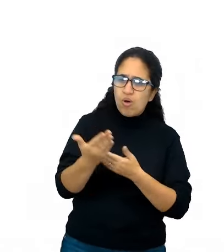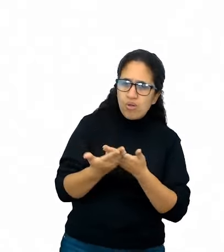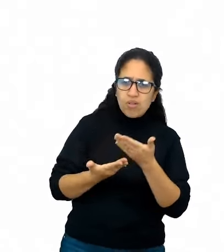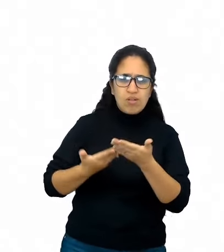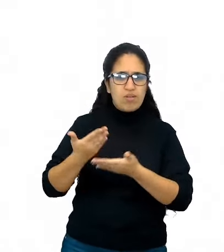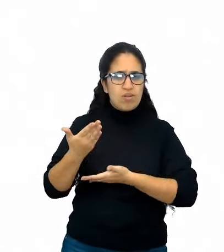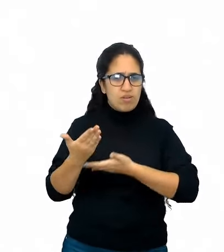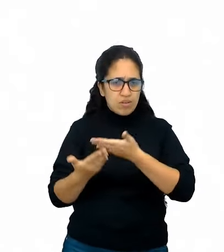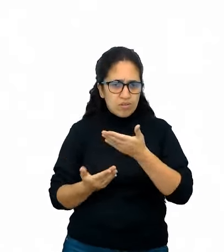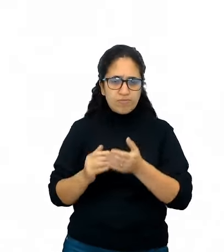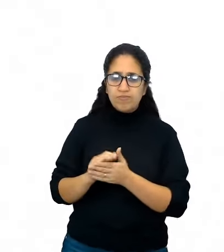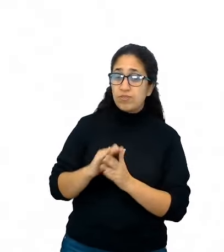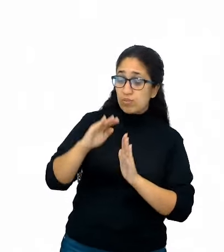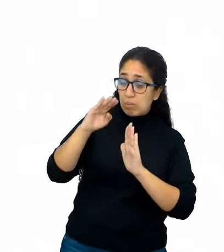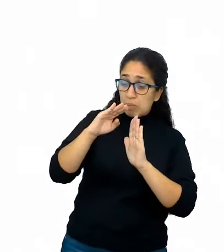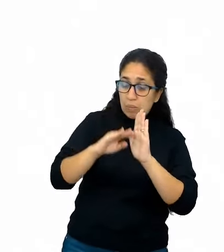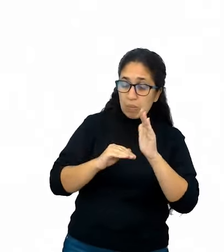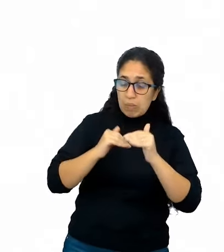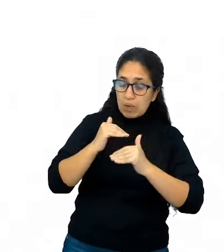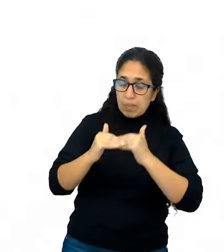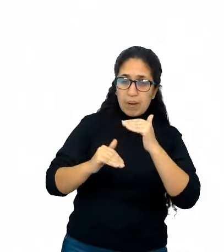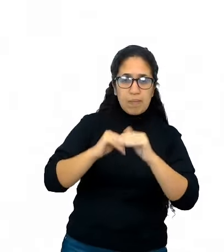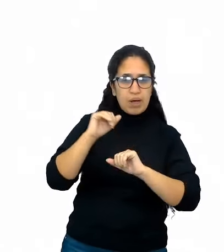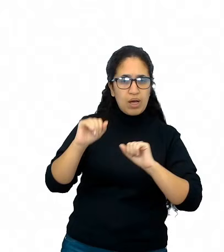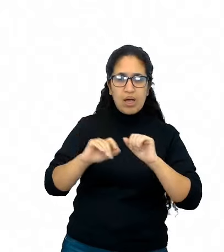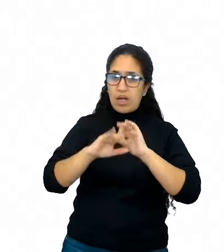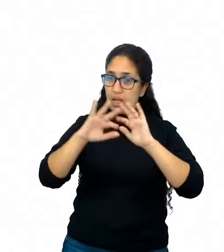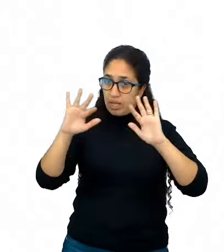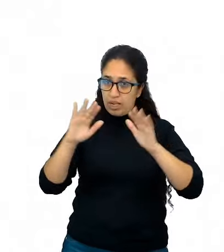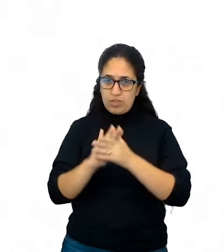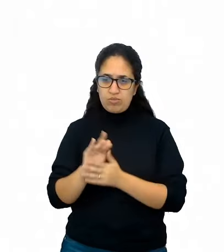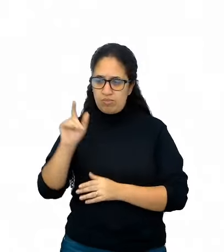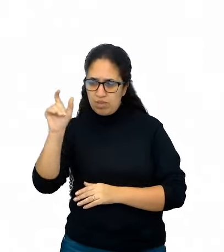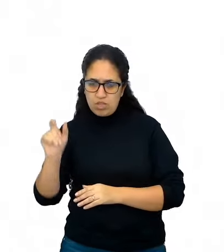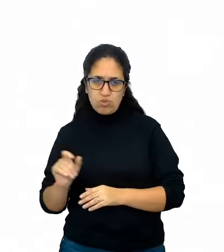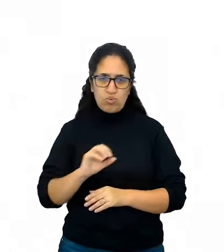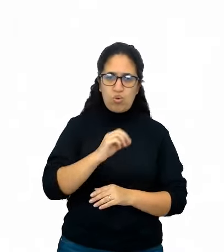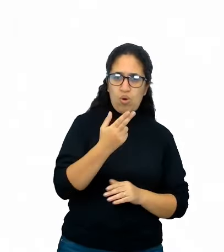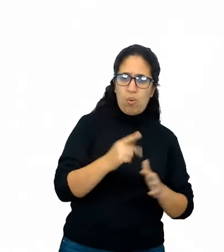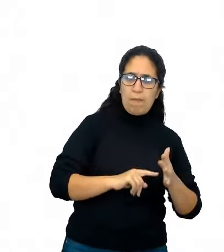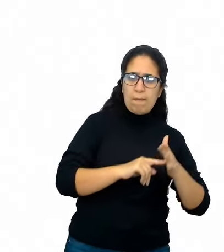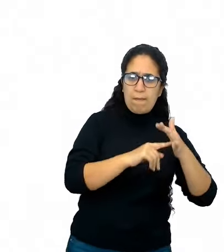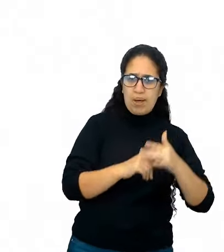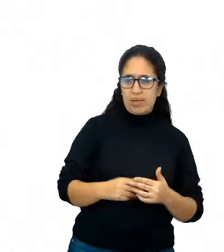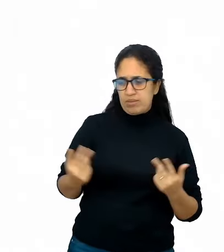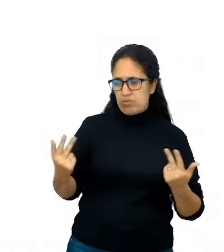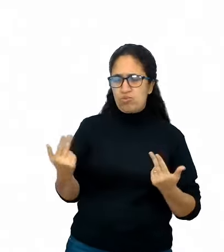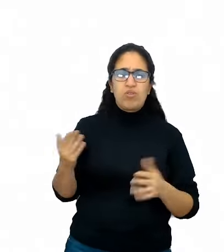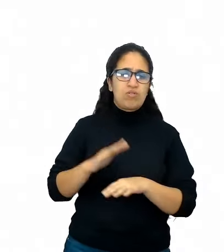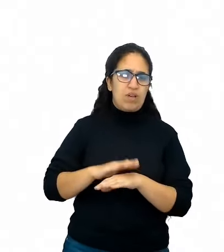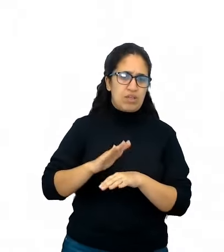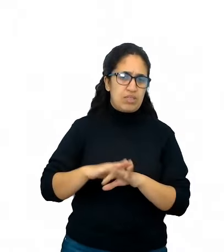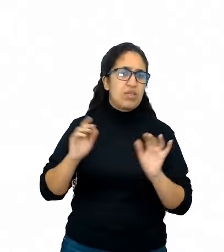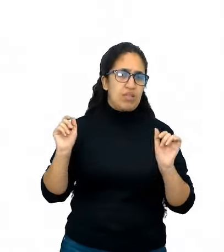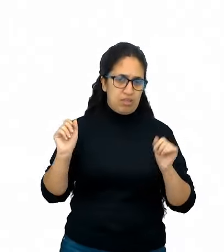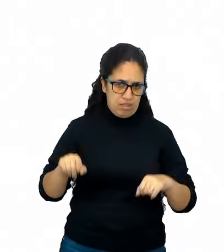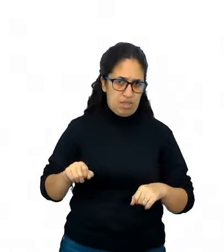colaborativamente por meio de passos claros, de tal forma que uma pessoa ou máquina possam executá-los